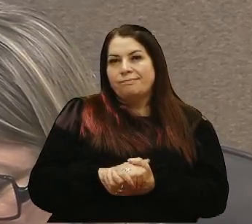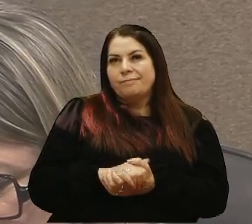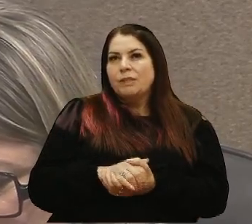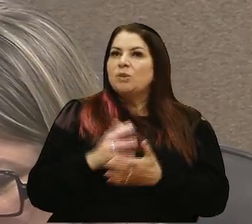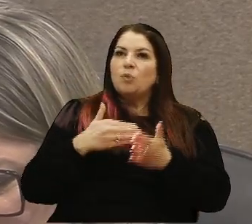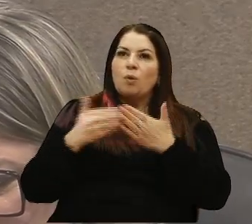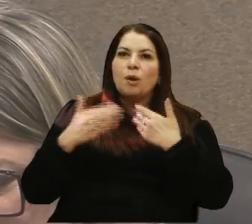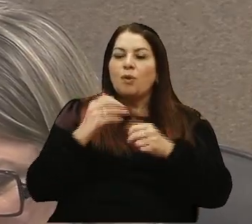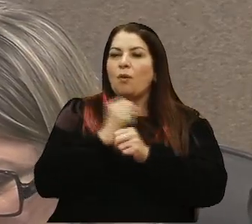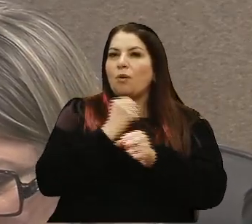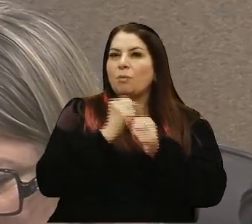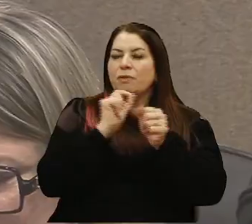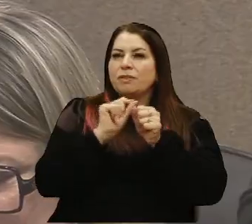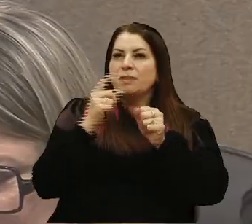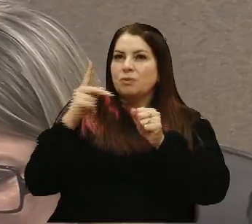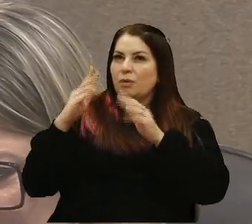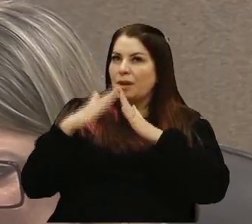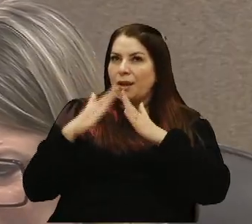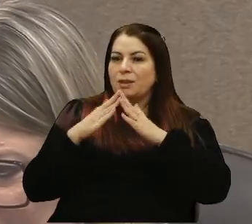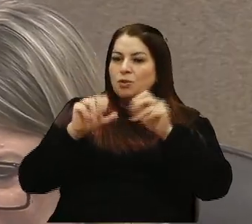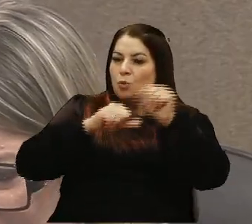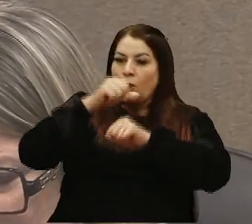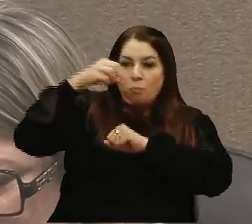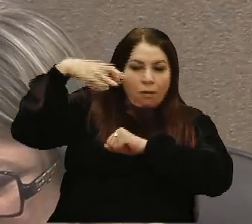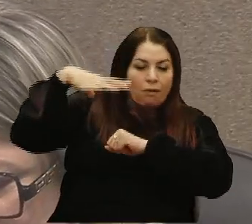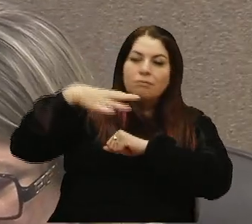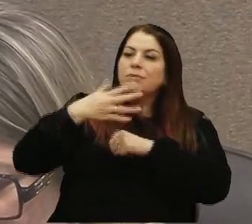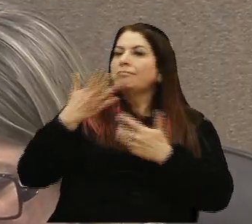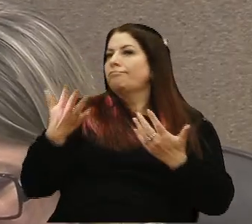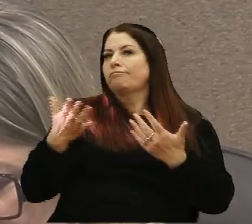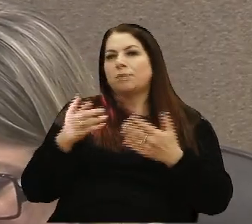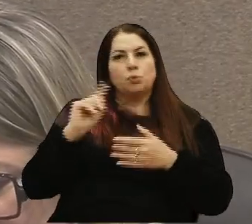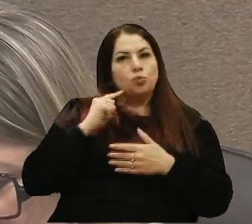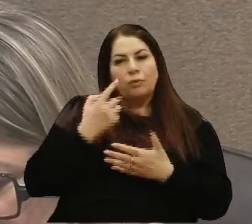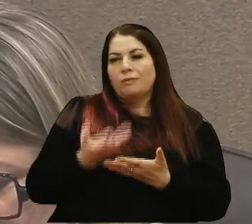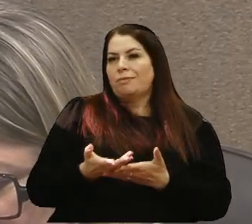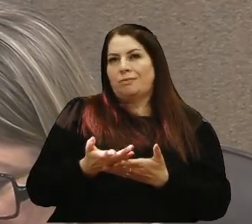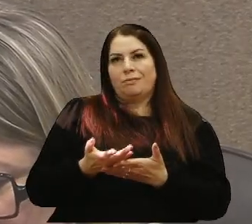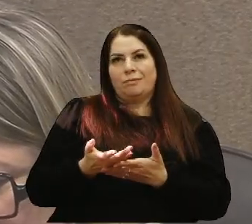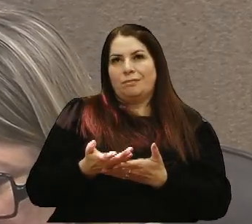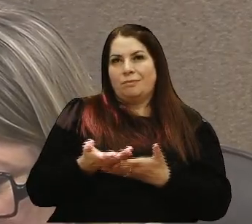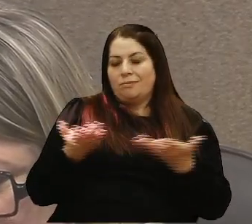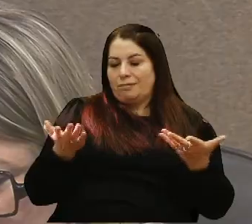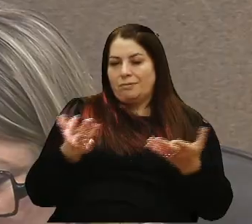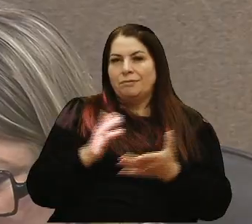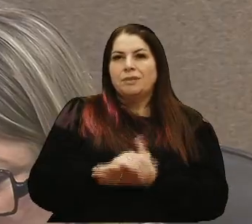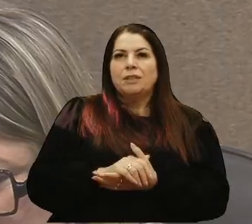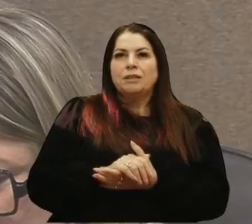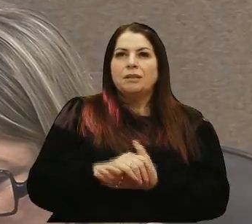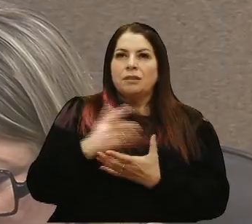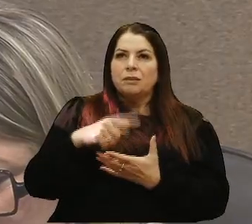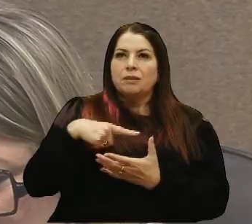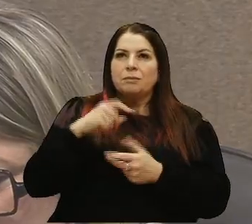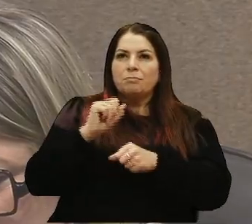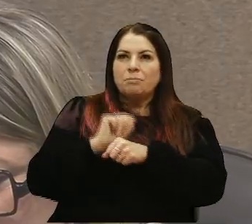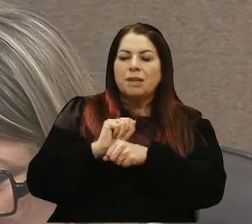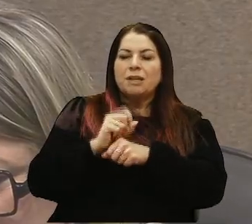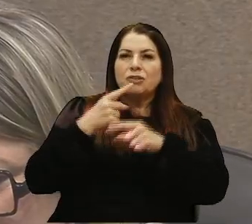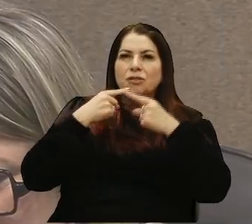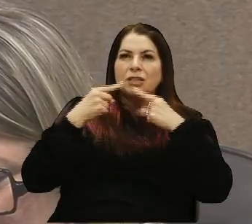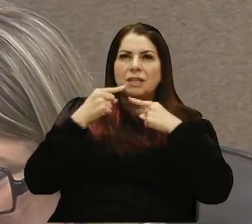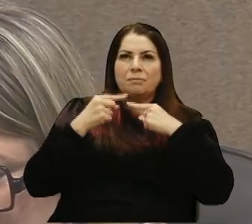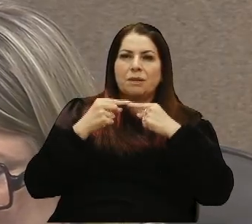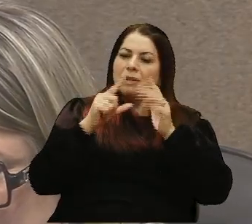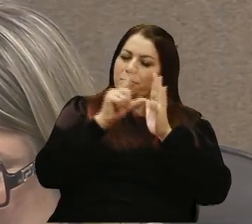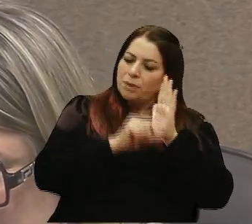Qualquer obra que tu for fazer na tua casa, trocar uma lâmpada, dá sujeira. Então, assim, a gente tem que parar de reclamar